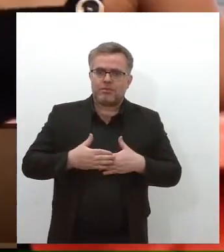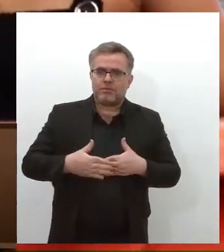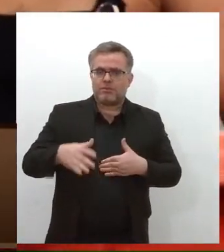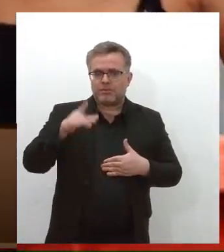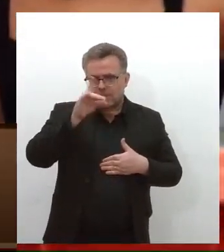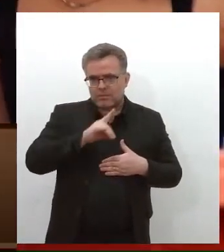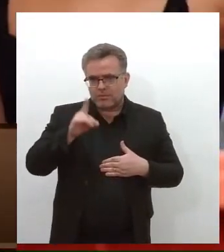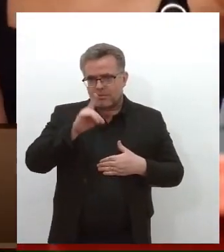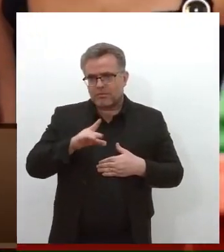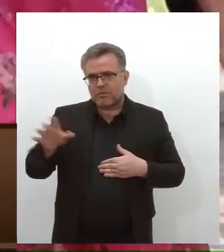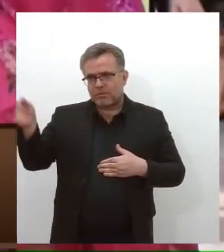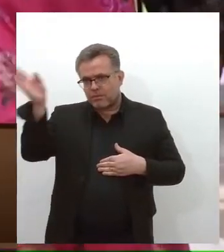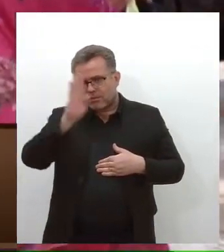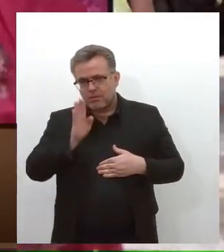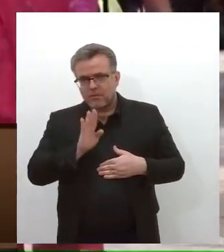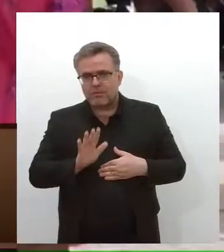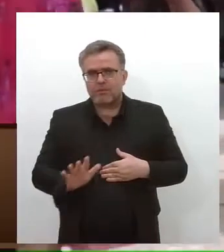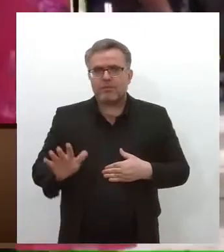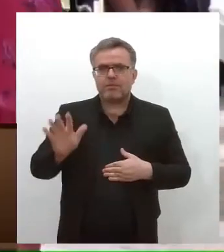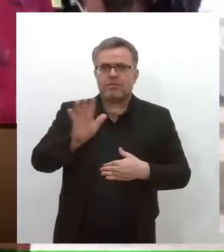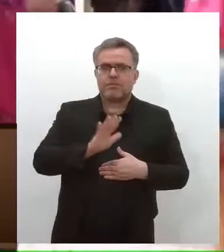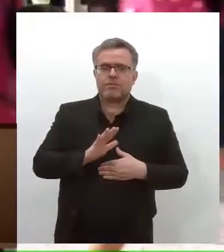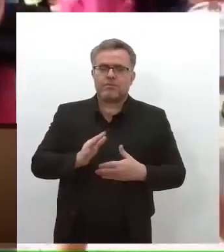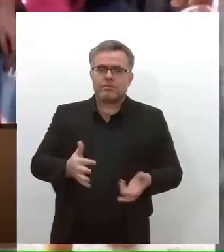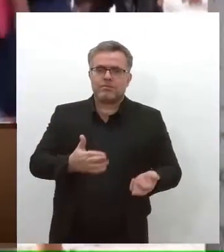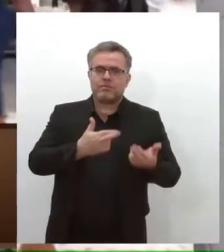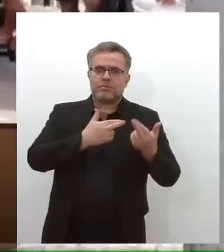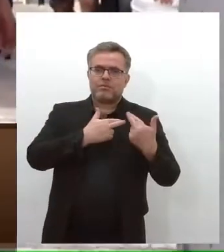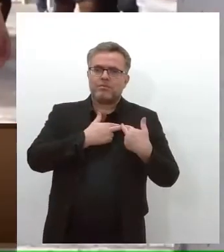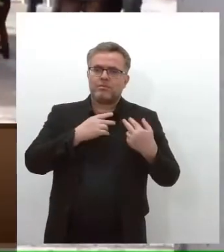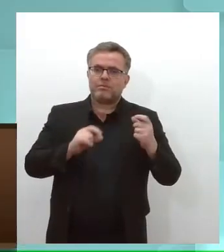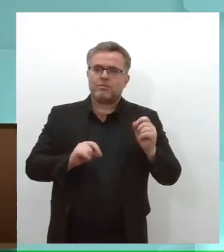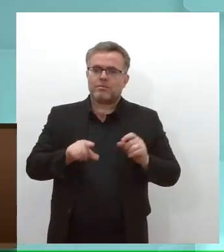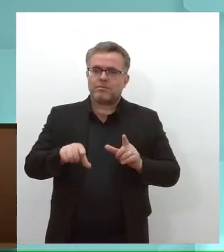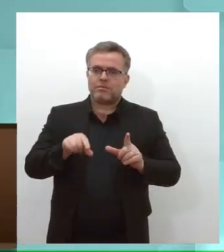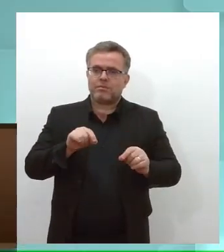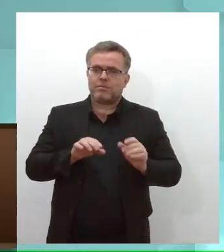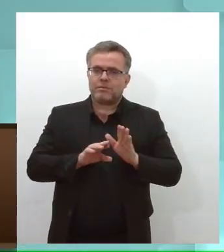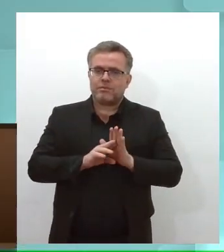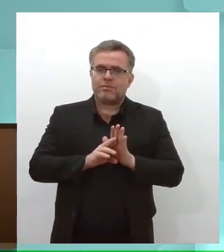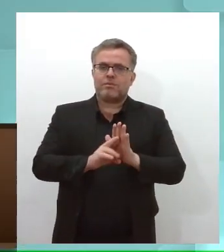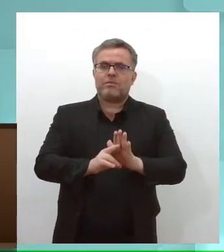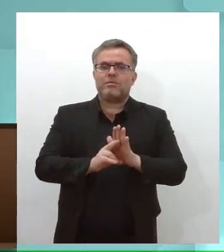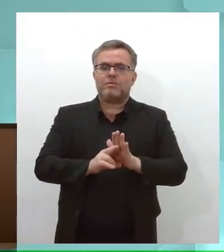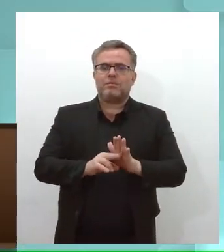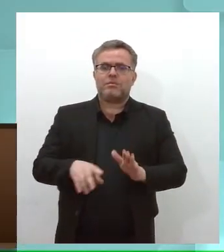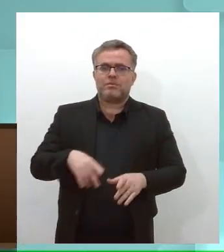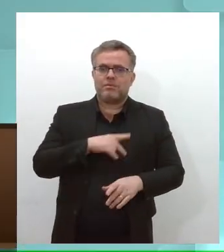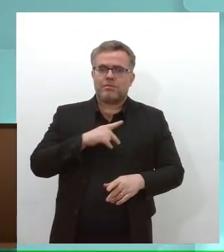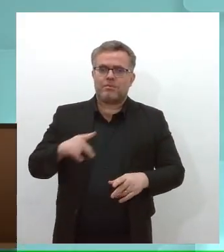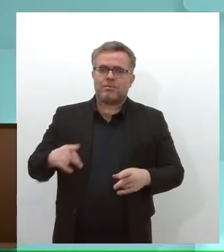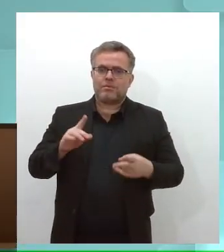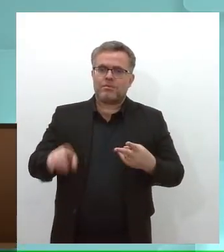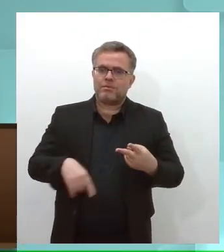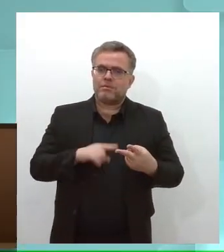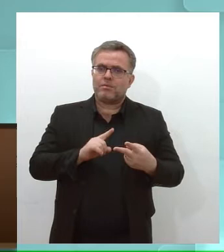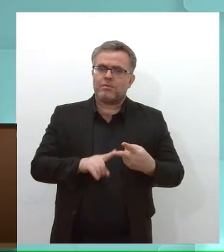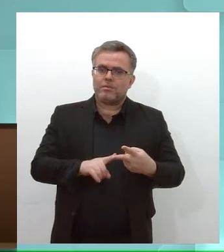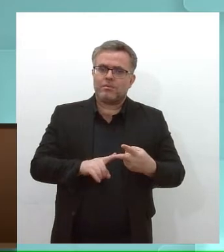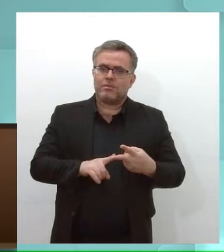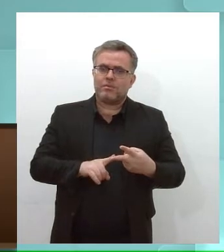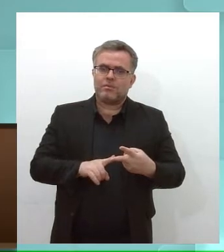os brasileiros terão a responsabilidade de escolher os representantes para a presidência da República, Senado